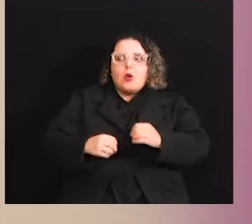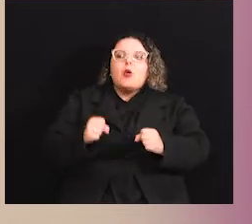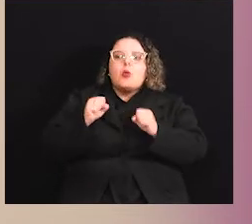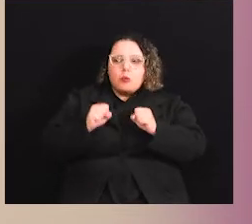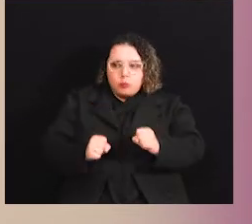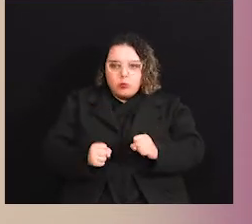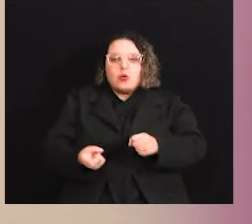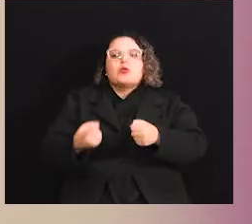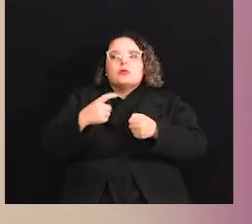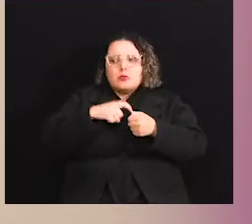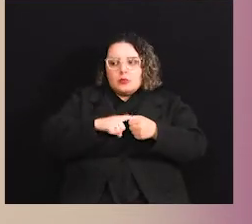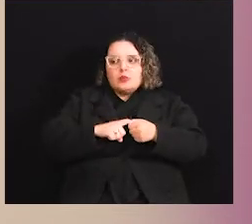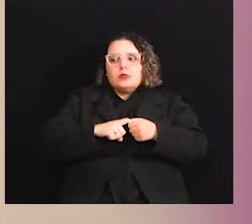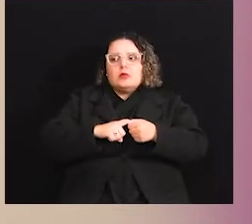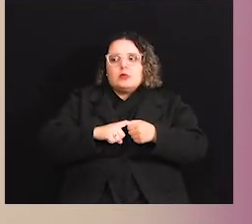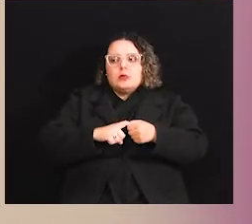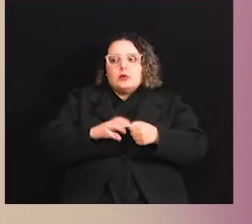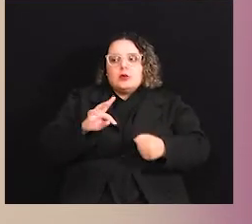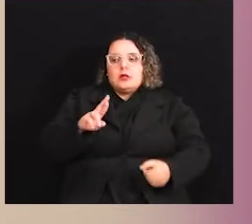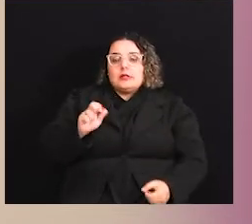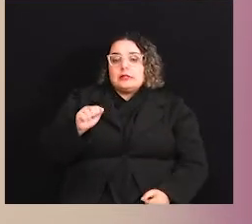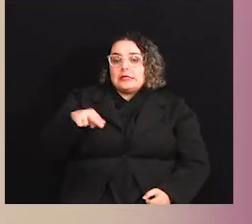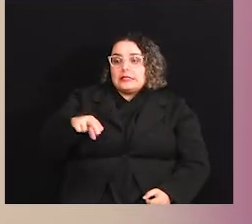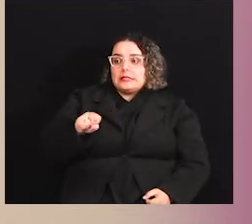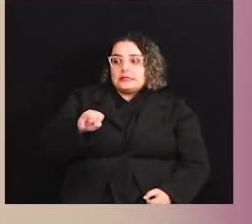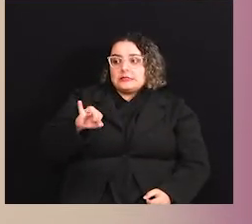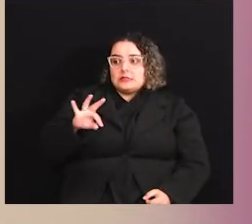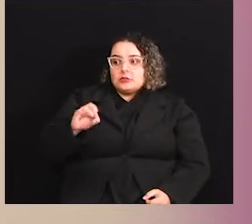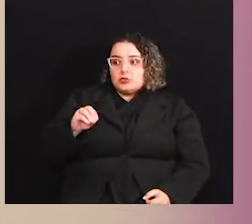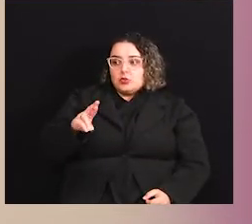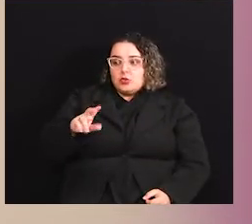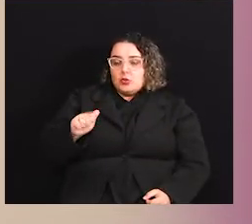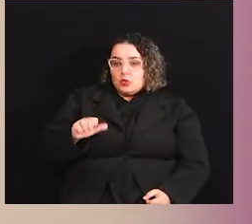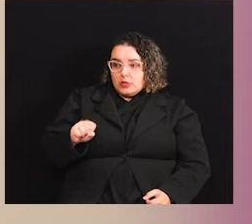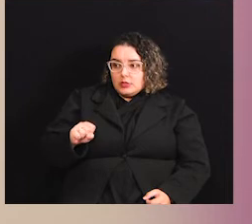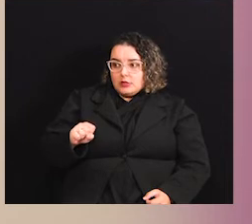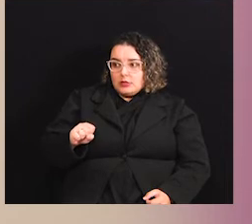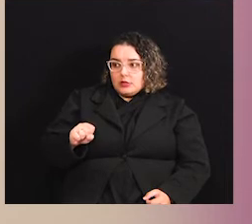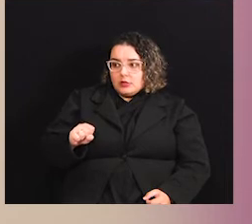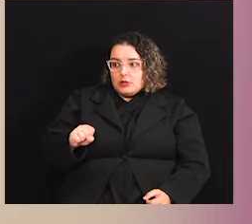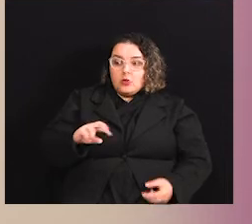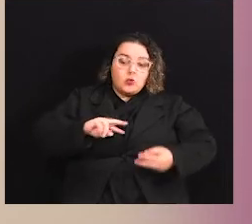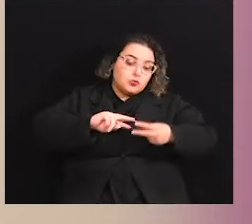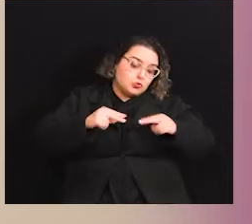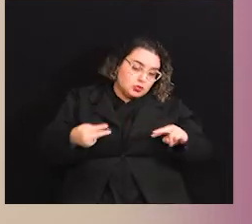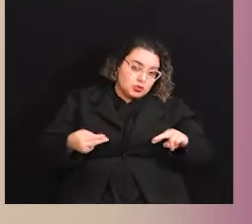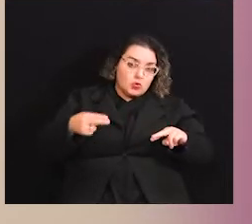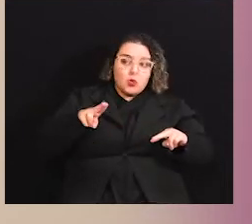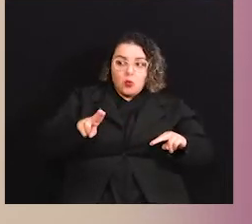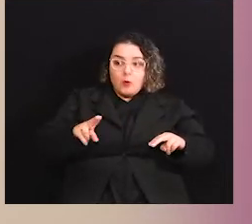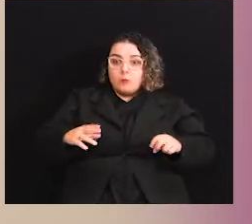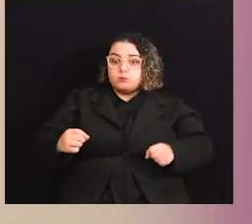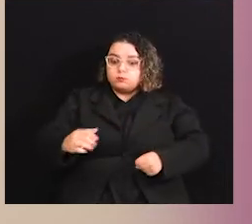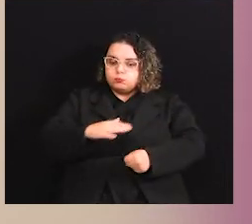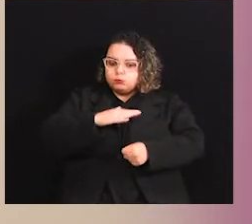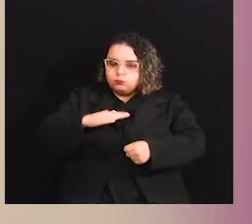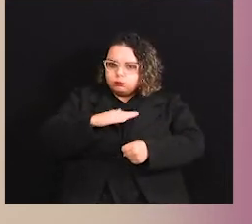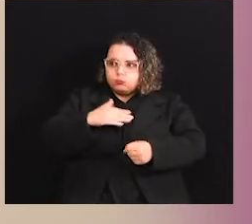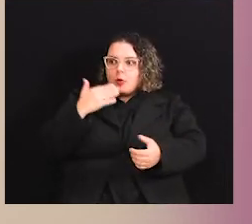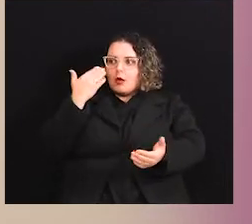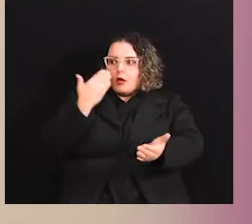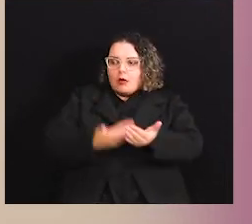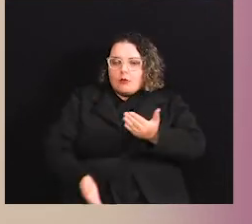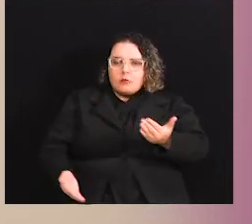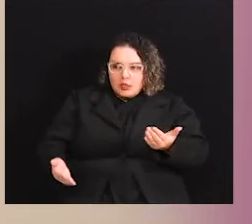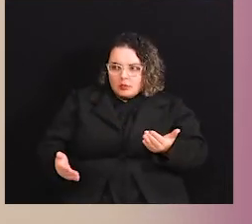se recuperar nas condições transitórias. Aqueles pacientes com intolerâncias ou genéticas, ou as mais severas, com